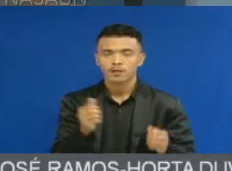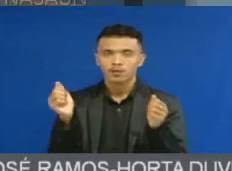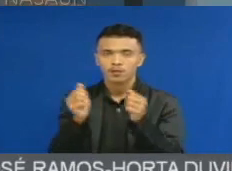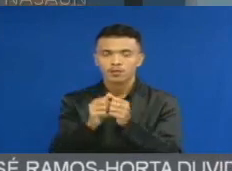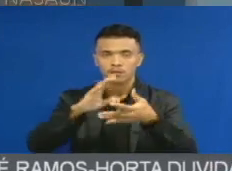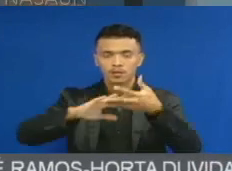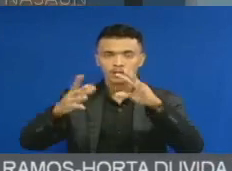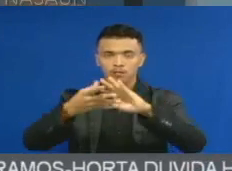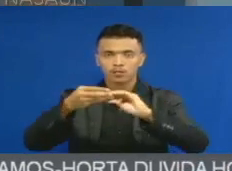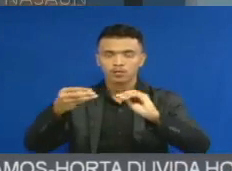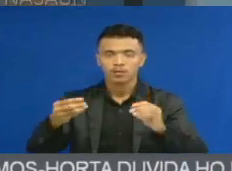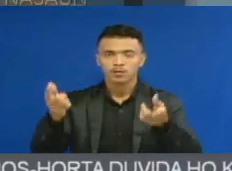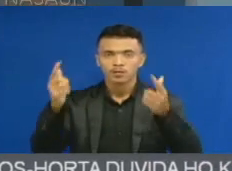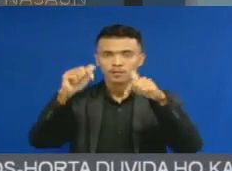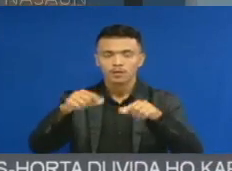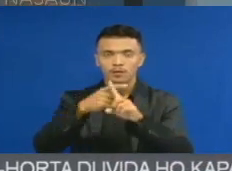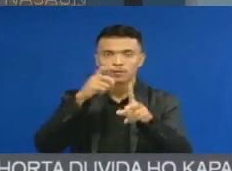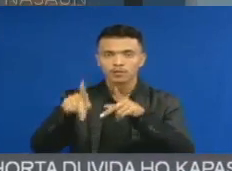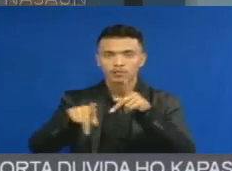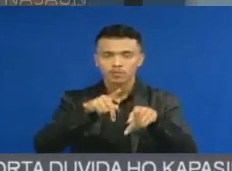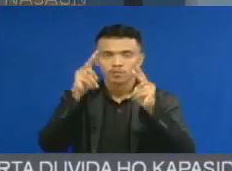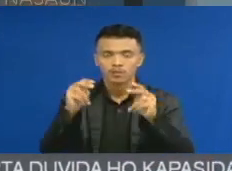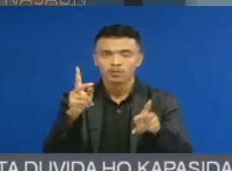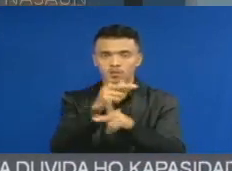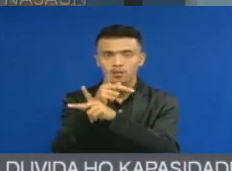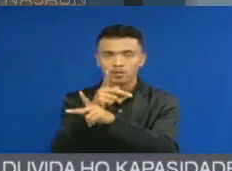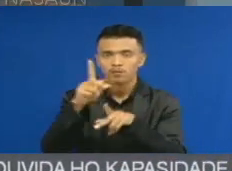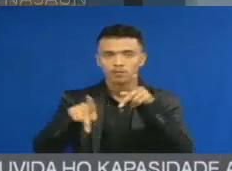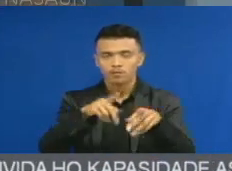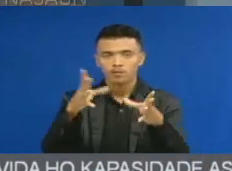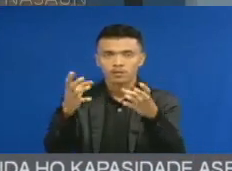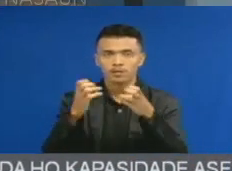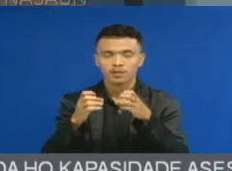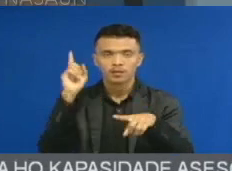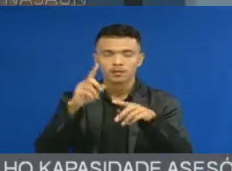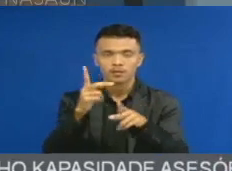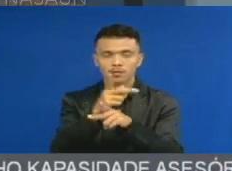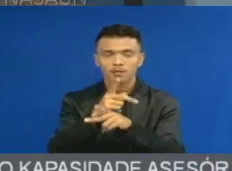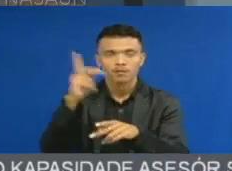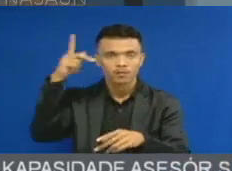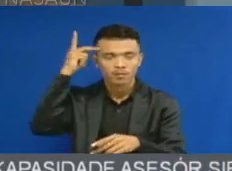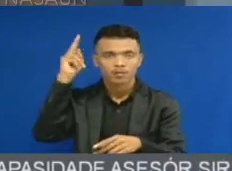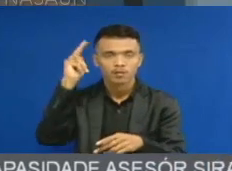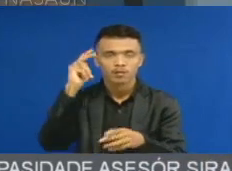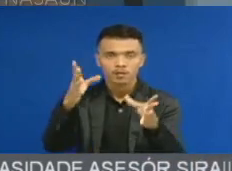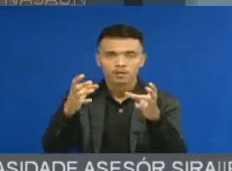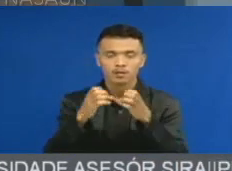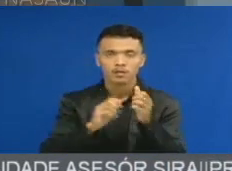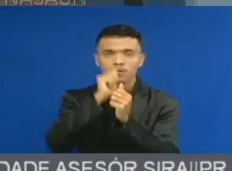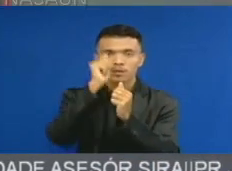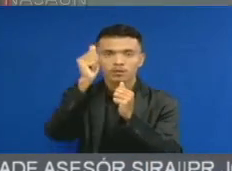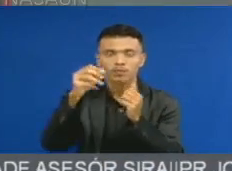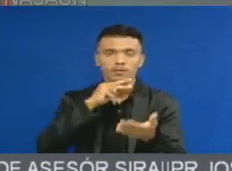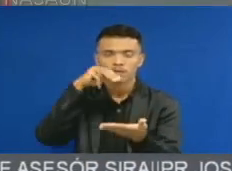história raça. Kata ne mais esse povo, ne tem que defender povo ne interesse. Do que defende elite político de interesse. Há uma mensagem de todo o general falo